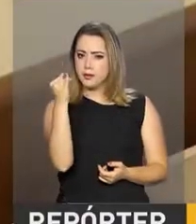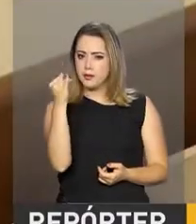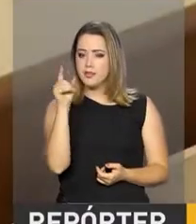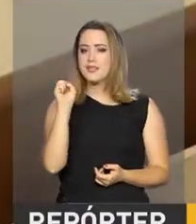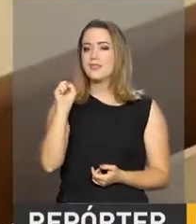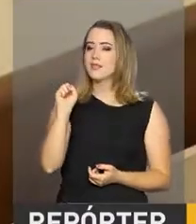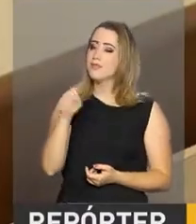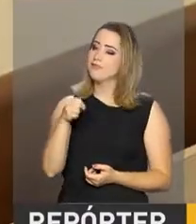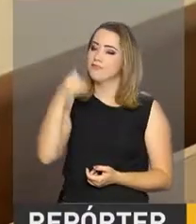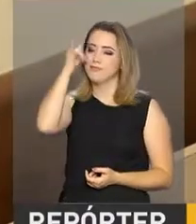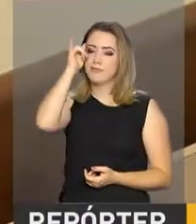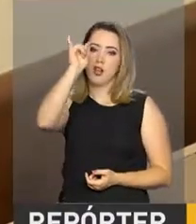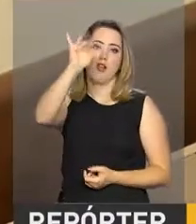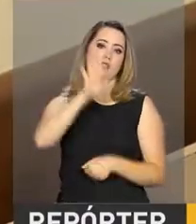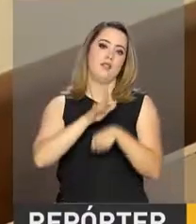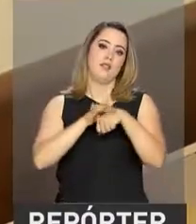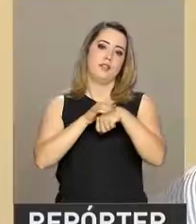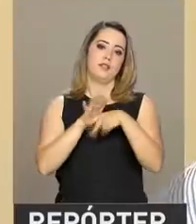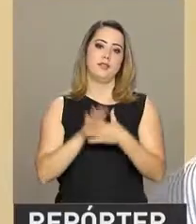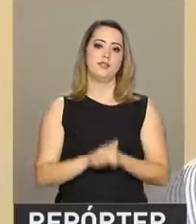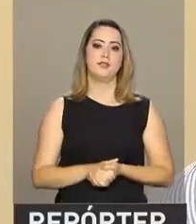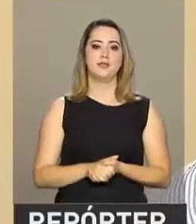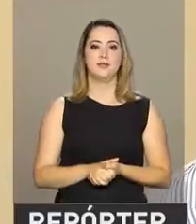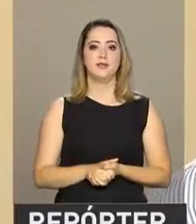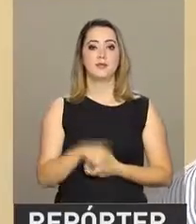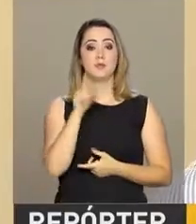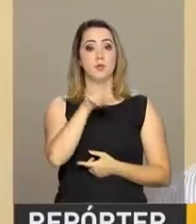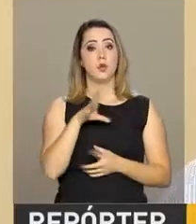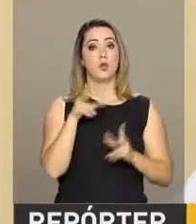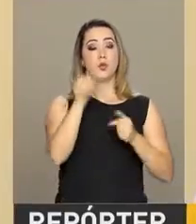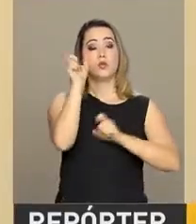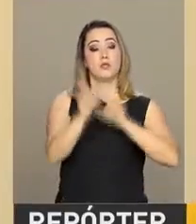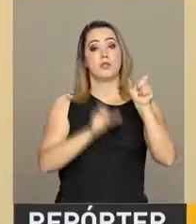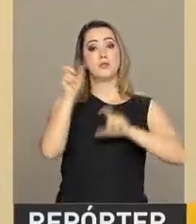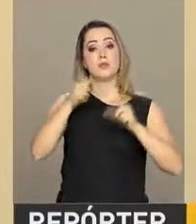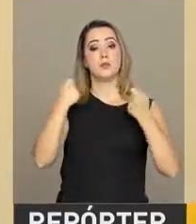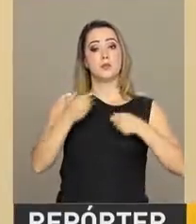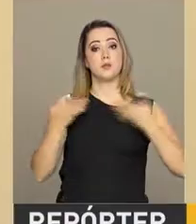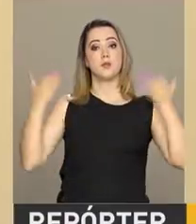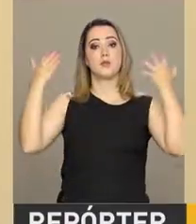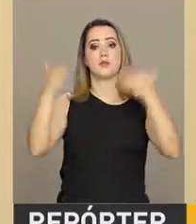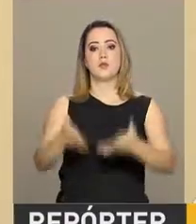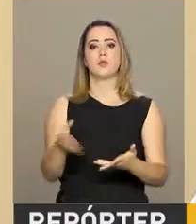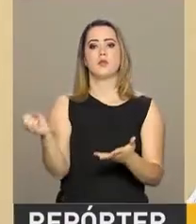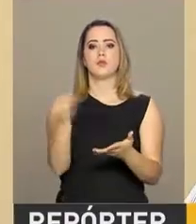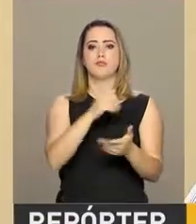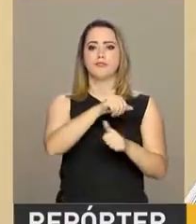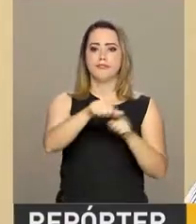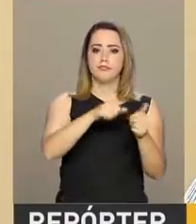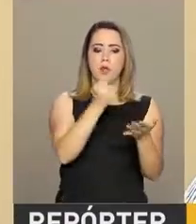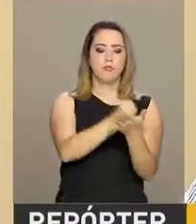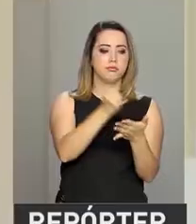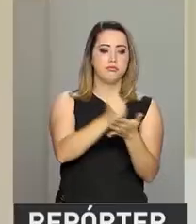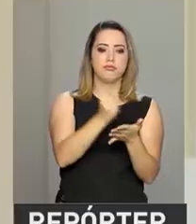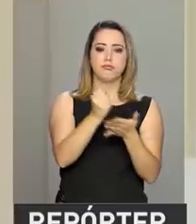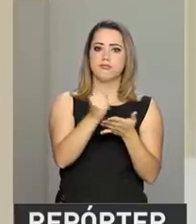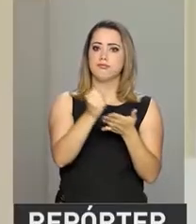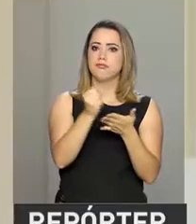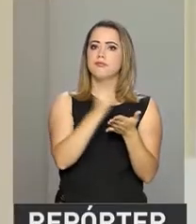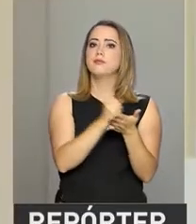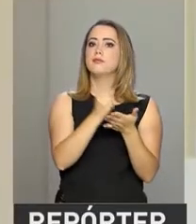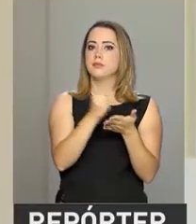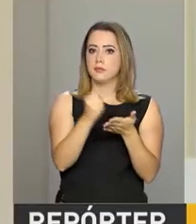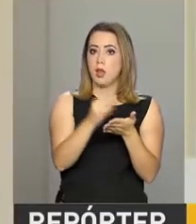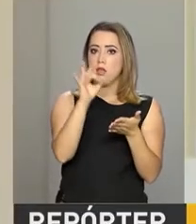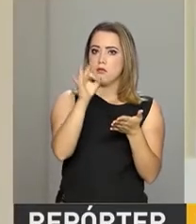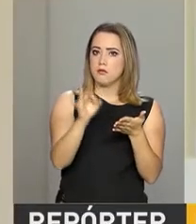colocou um som acho que todo mundo tem que comparecer renovar o cartão das crianças é importante o ministério